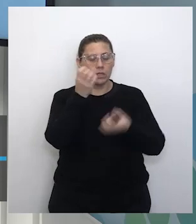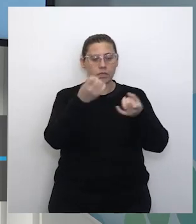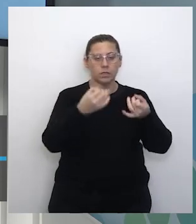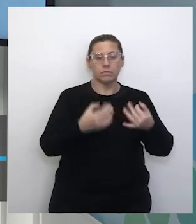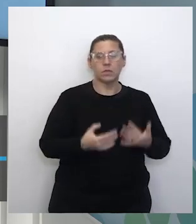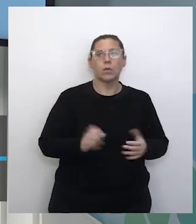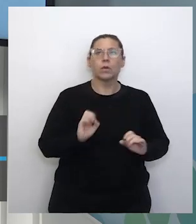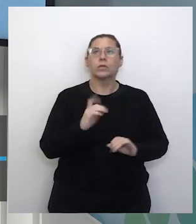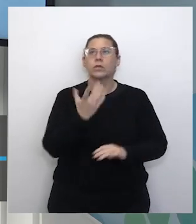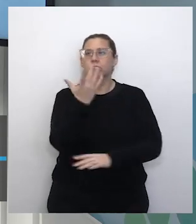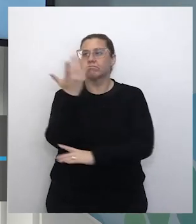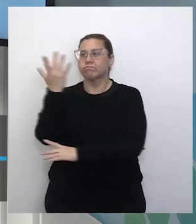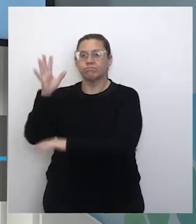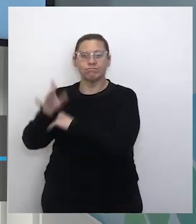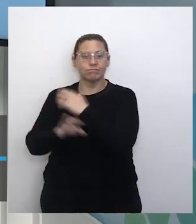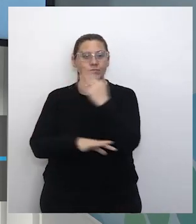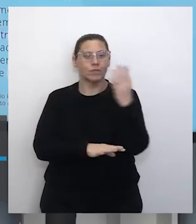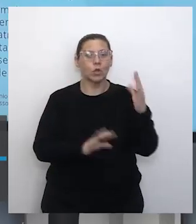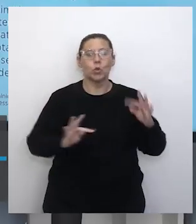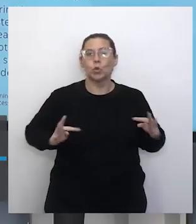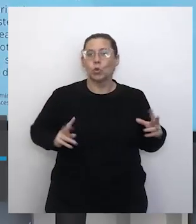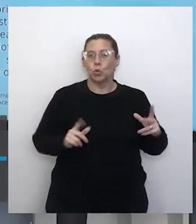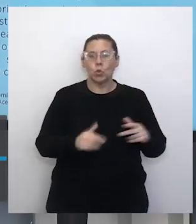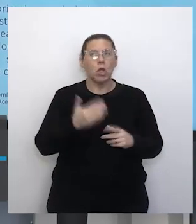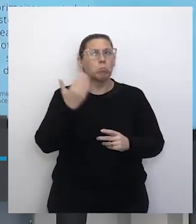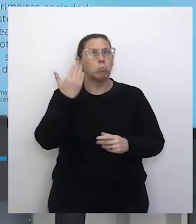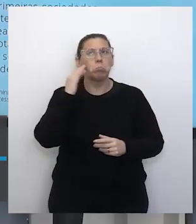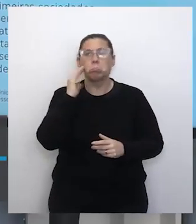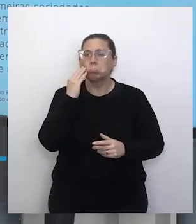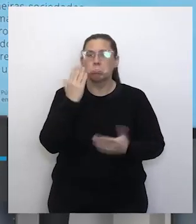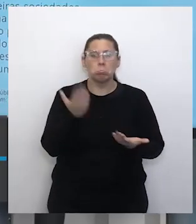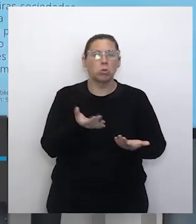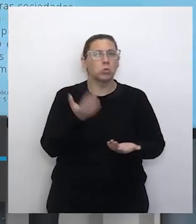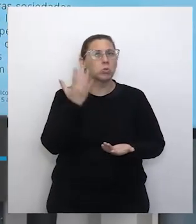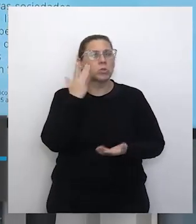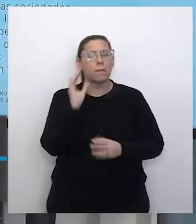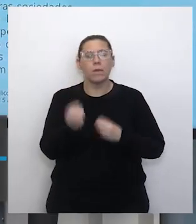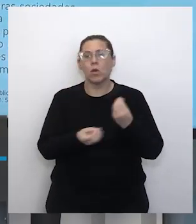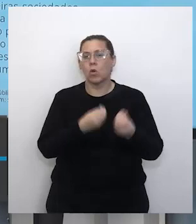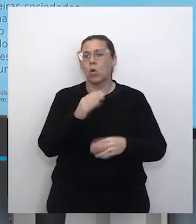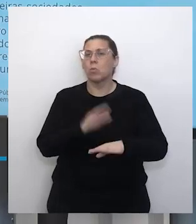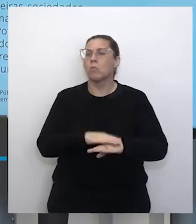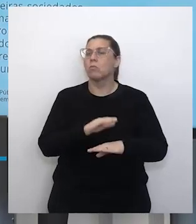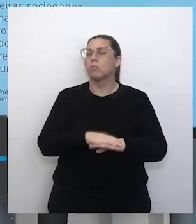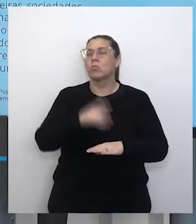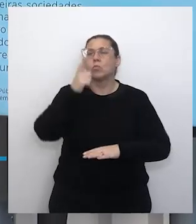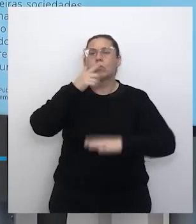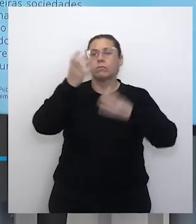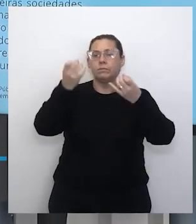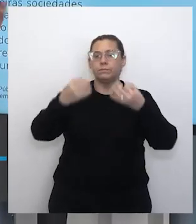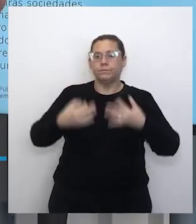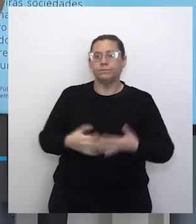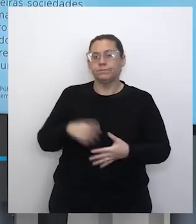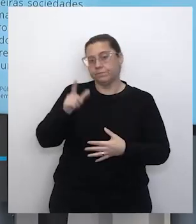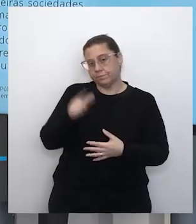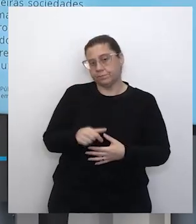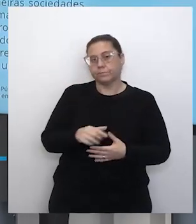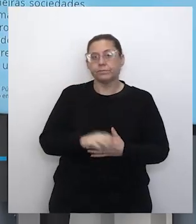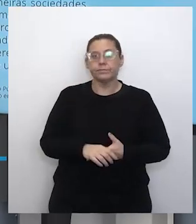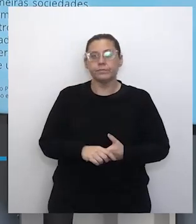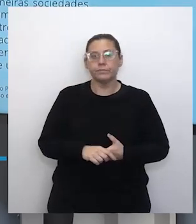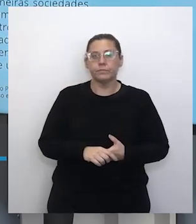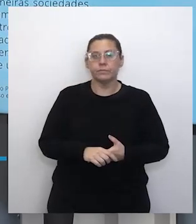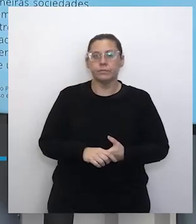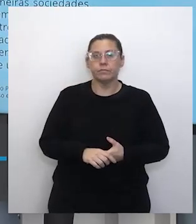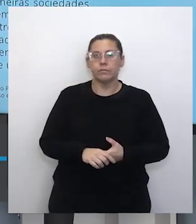da natureza. Então, tudo aquilo que ele não entendia, não tinha ainda, né, a ciência para saber explicar, para ele era algo vindo